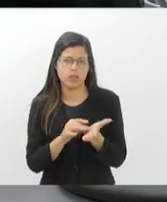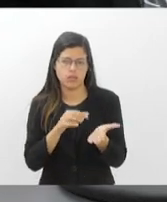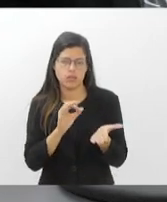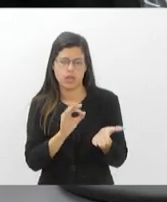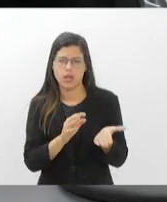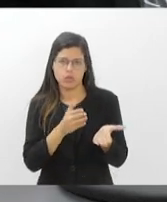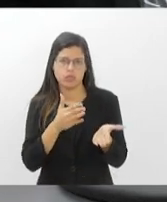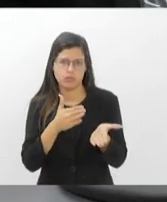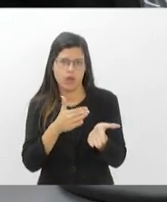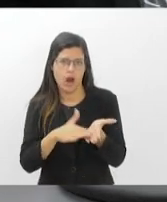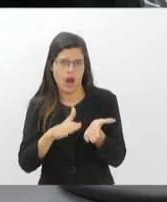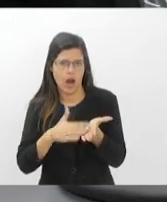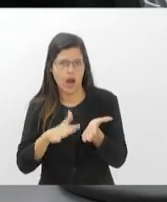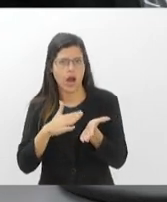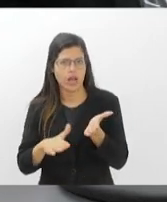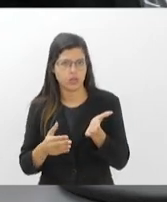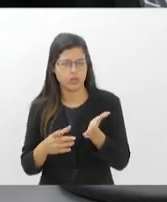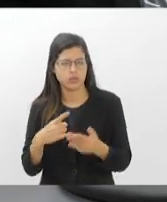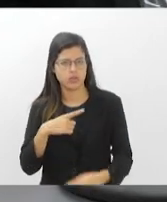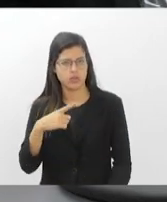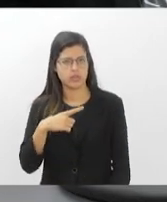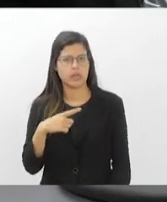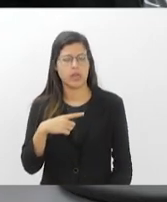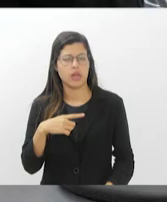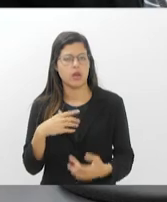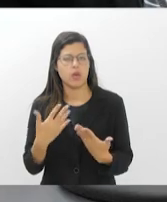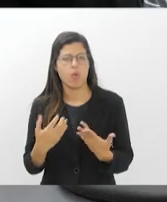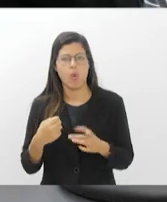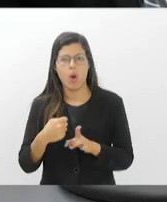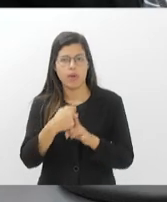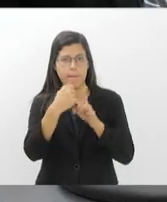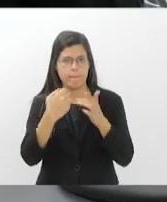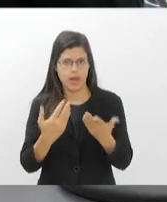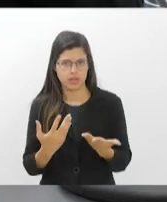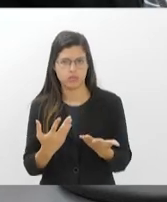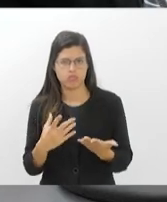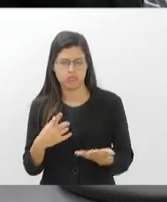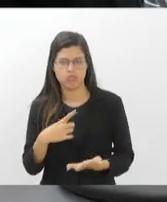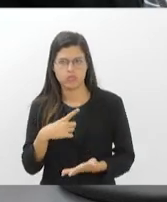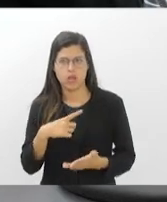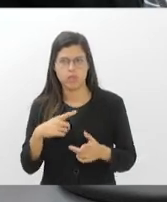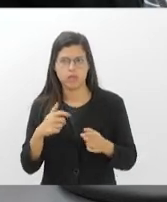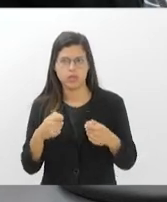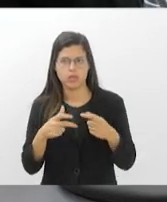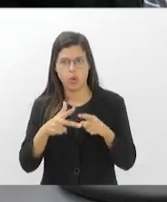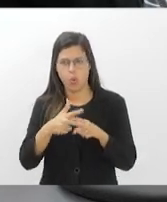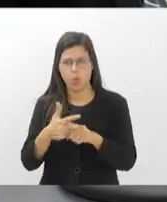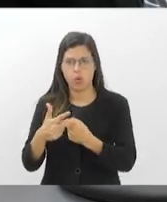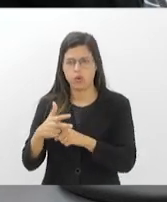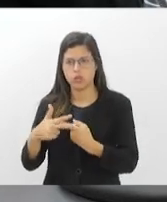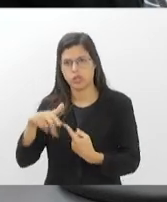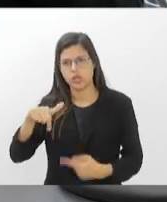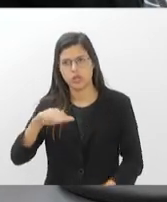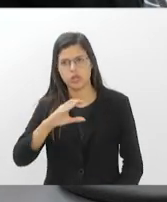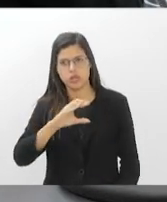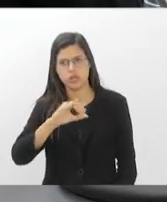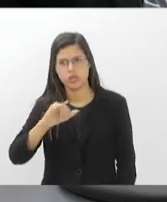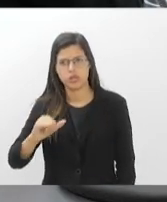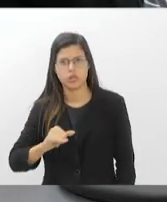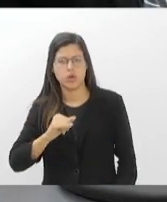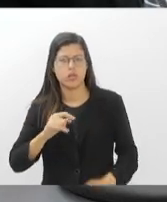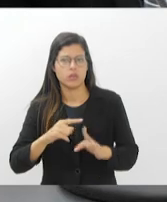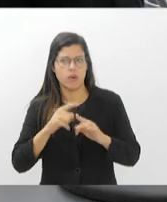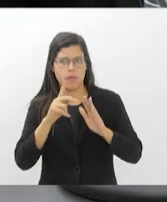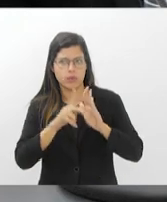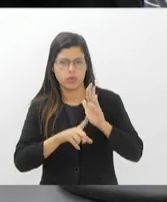há que impacto isso geraria, eventualmente corrigir o projeto aqui no âmbito da CCJ, mas é um projeto que, de fato,